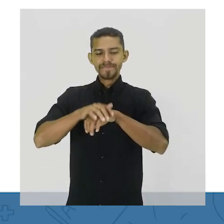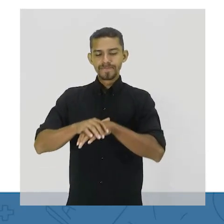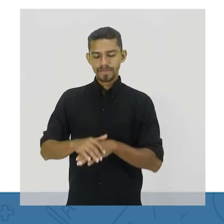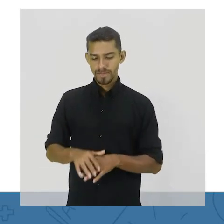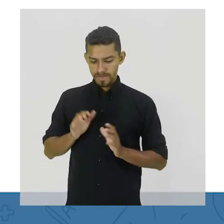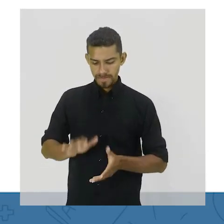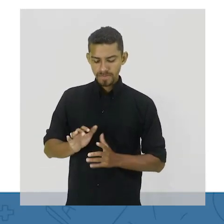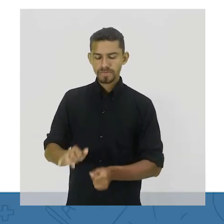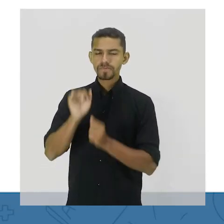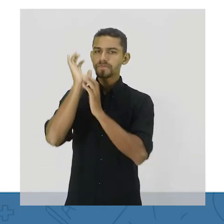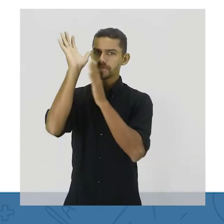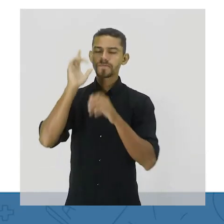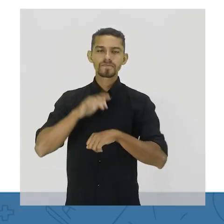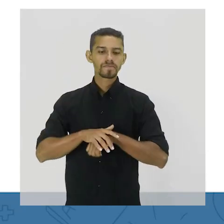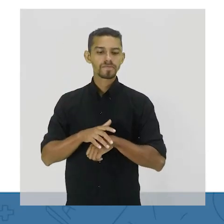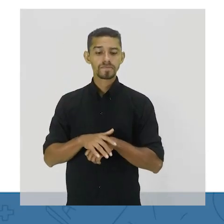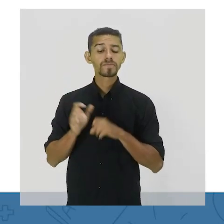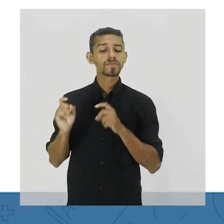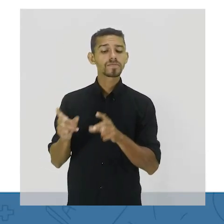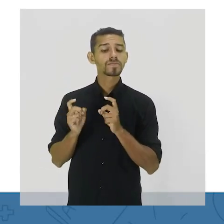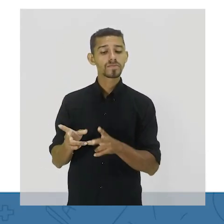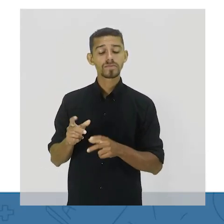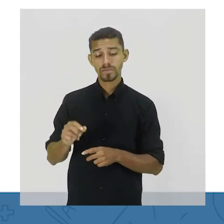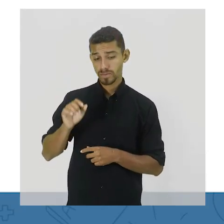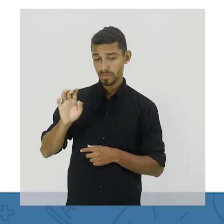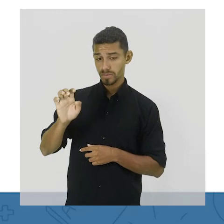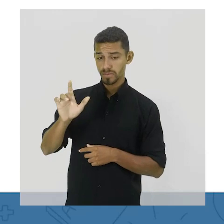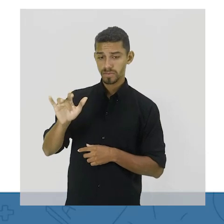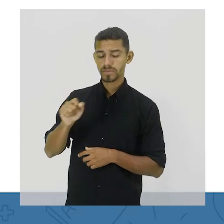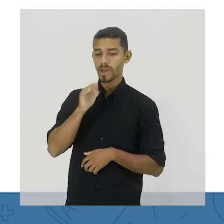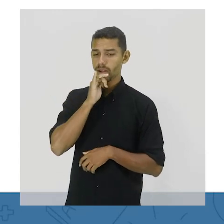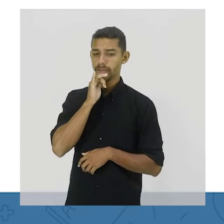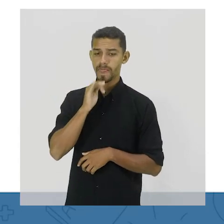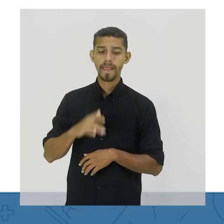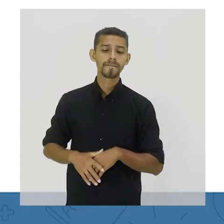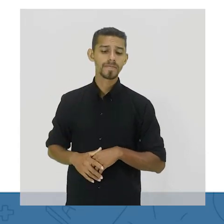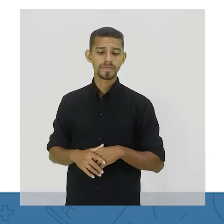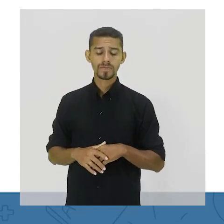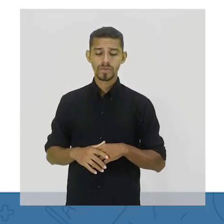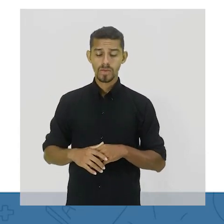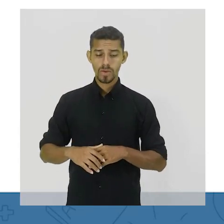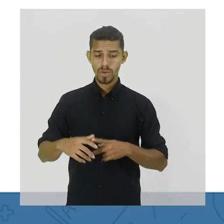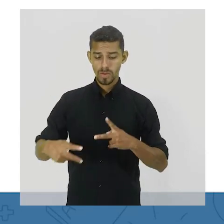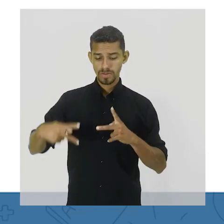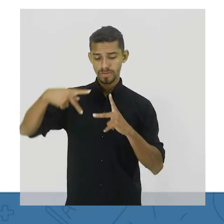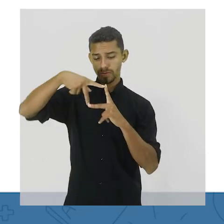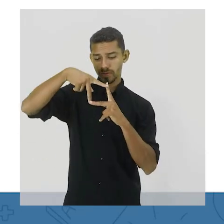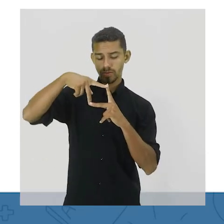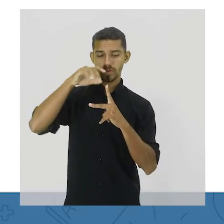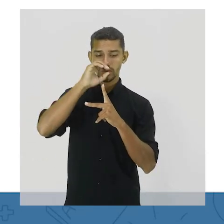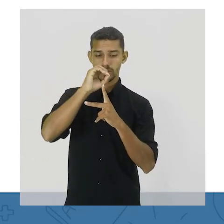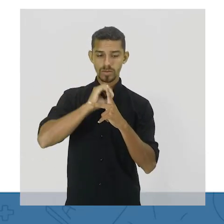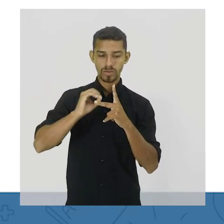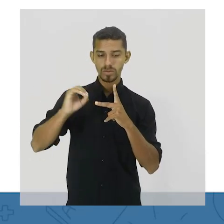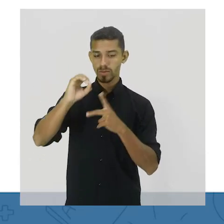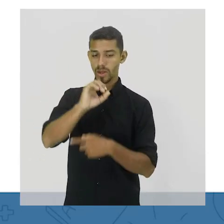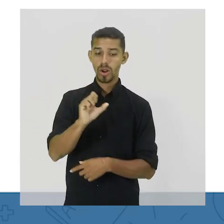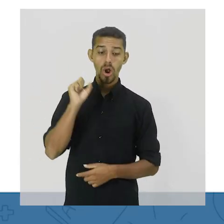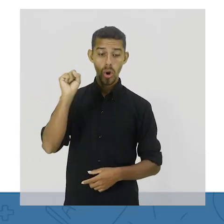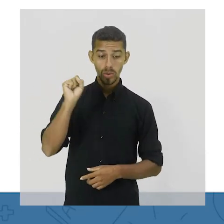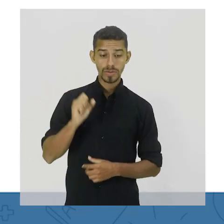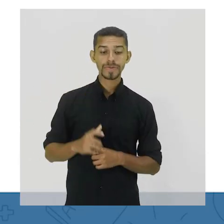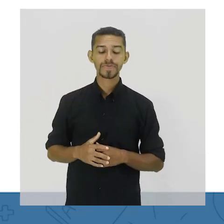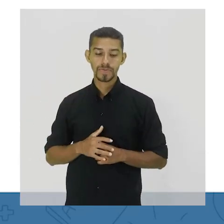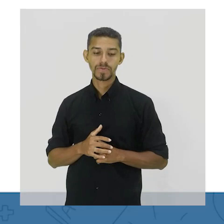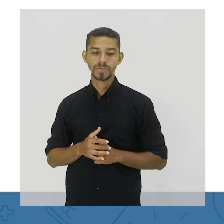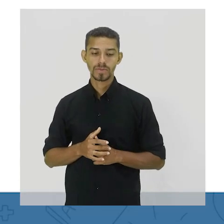do país está colocando à venda uma embalagem cúbica, contendo 8 unidades, conforme a figura, tá? Então, turma,